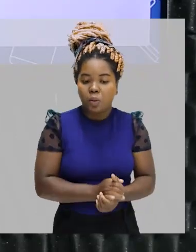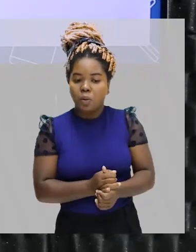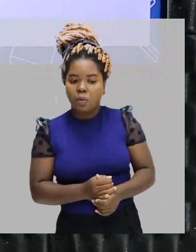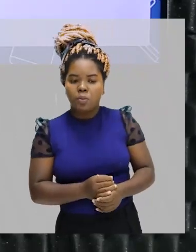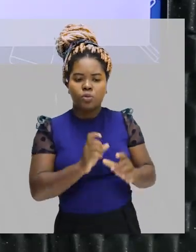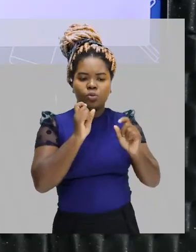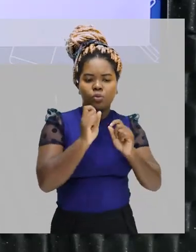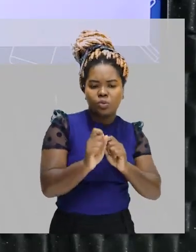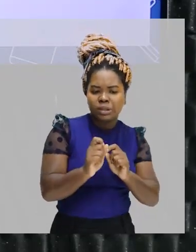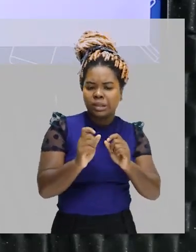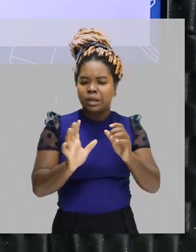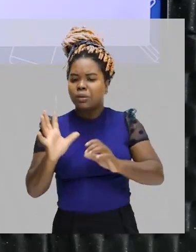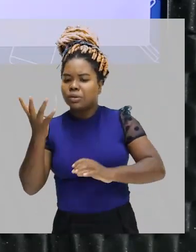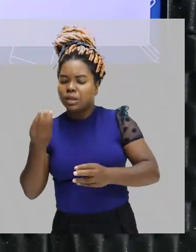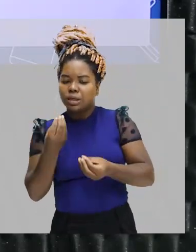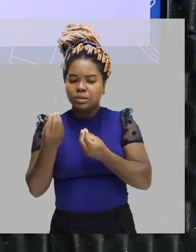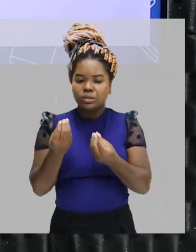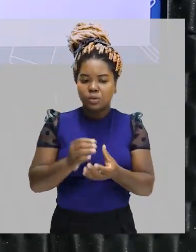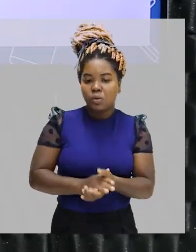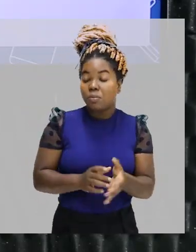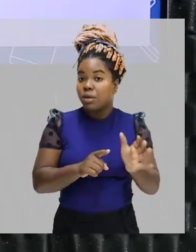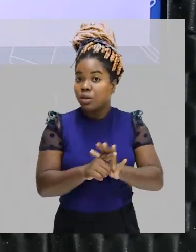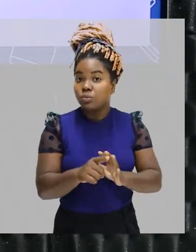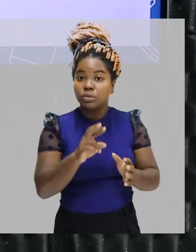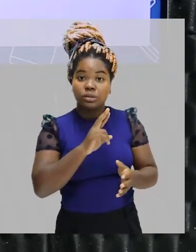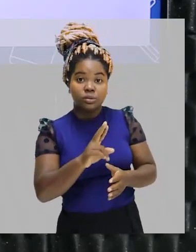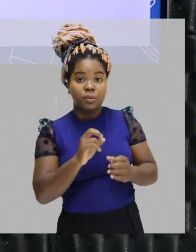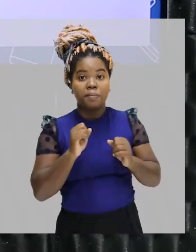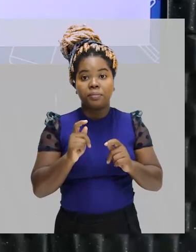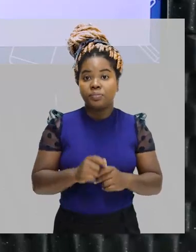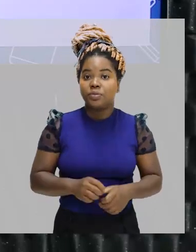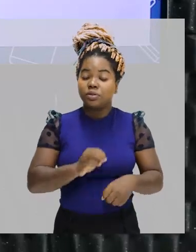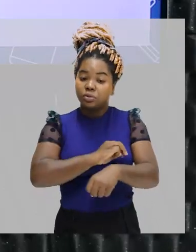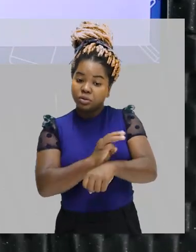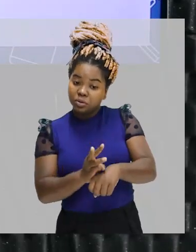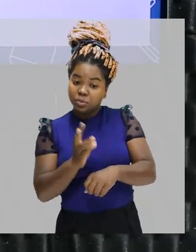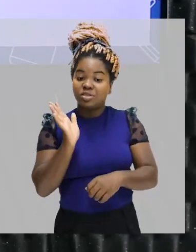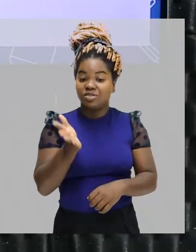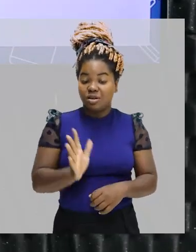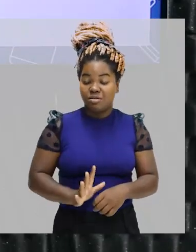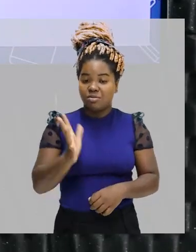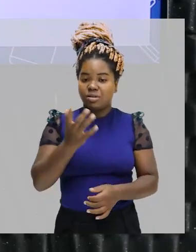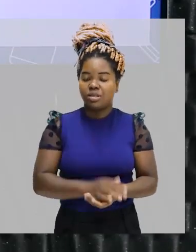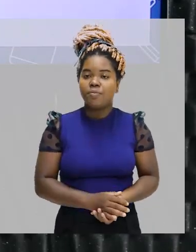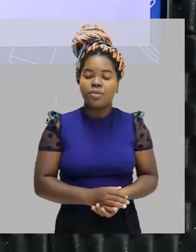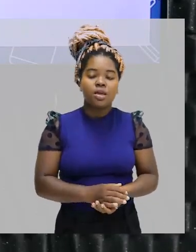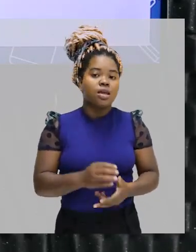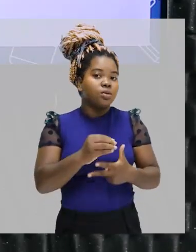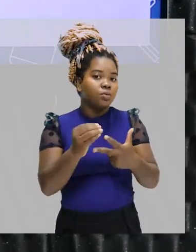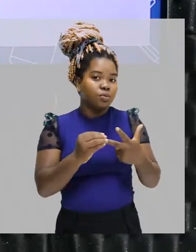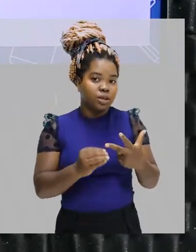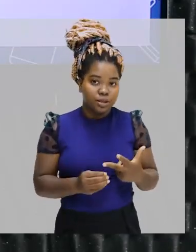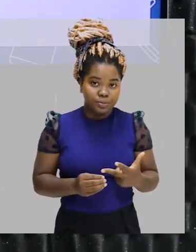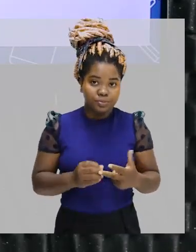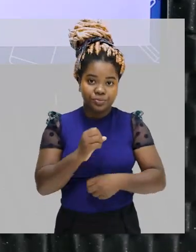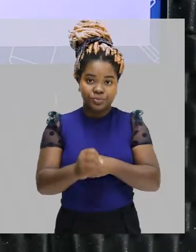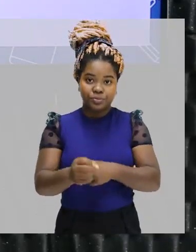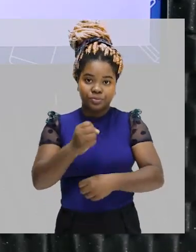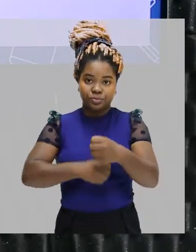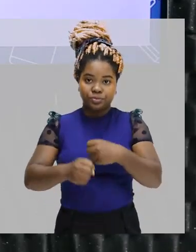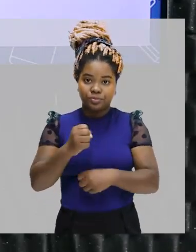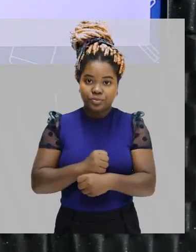por esse vocabulário também de profissões, tá? Então, é comum você observar. No Enem do ano passado, por exemplo,